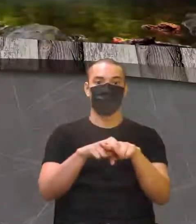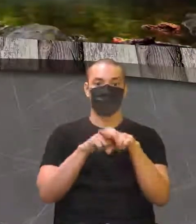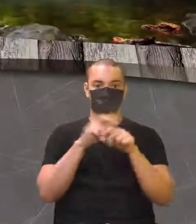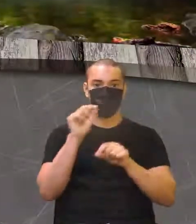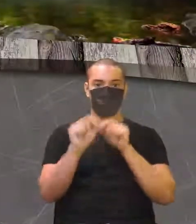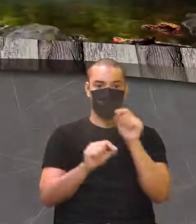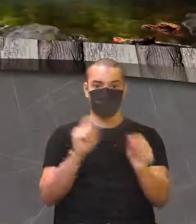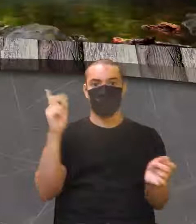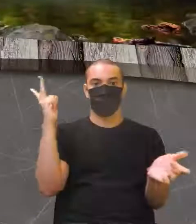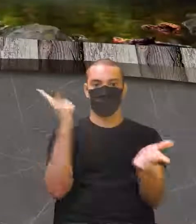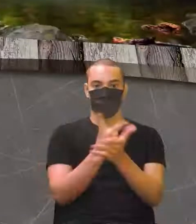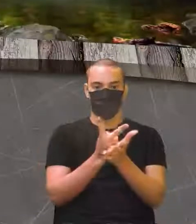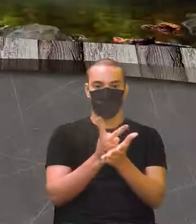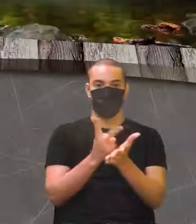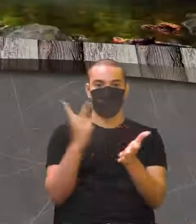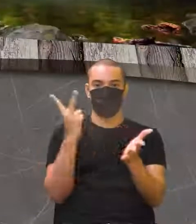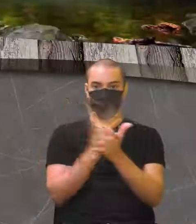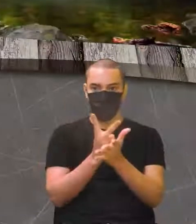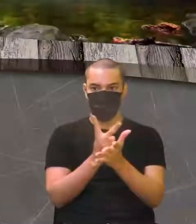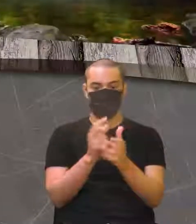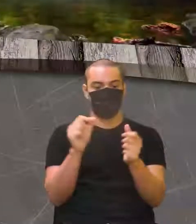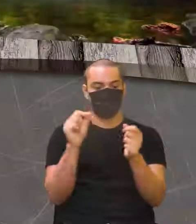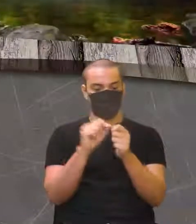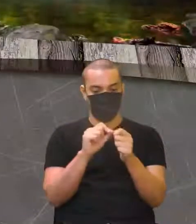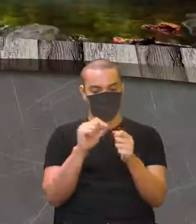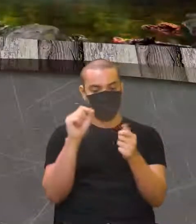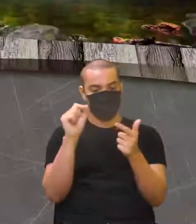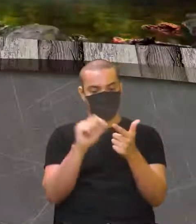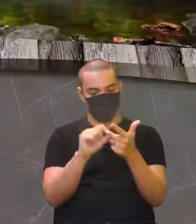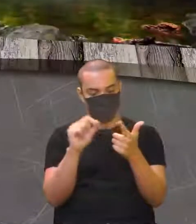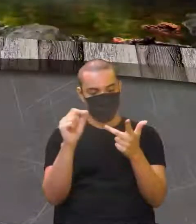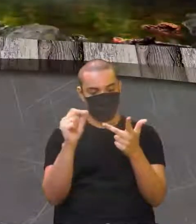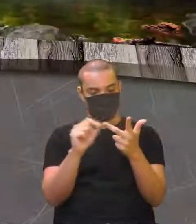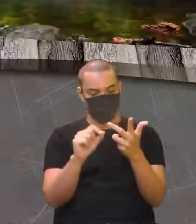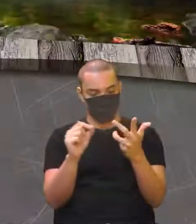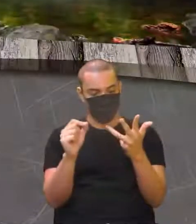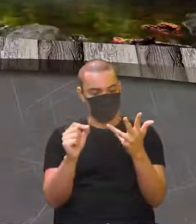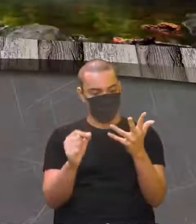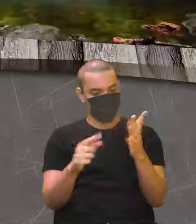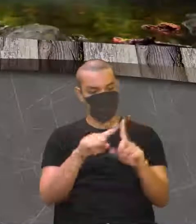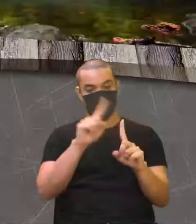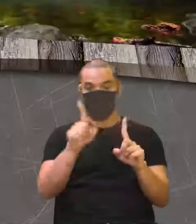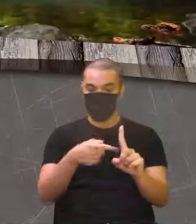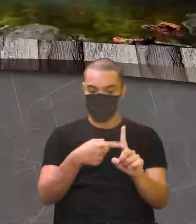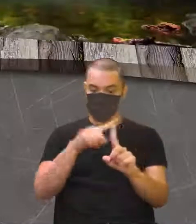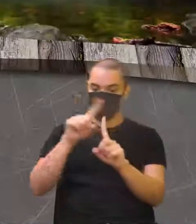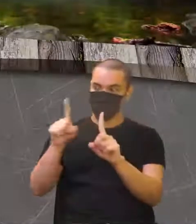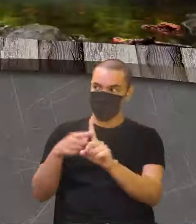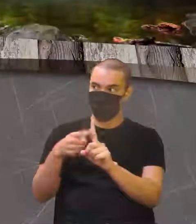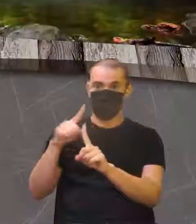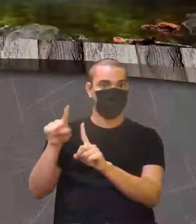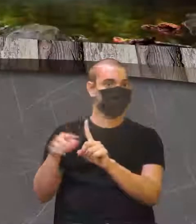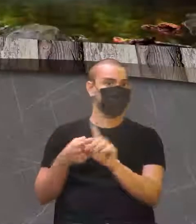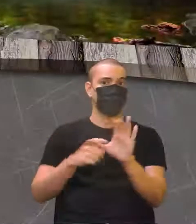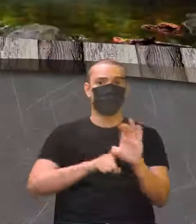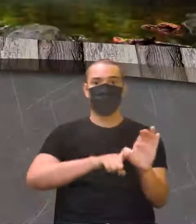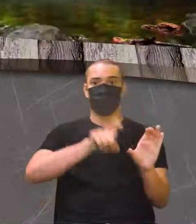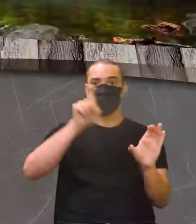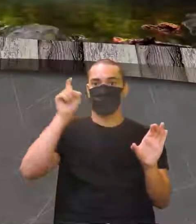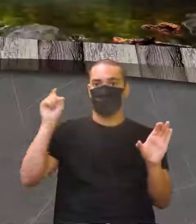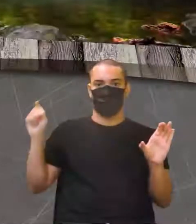essa, né, ela gerou, ou seja, gestacionou, ela é